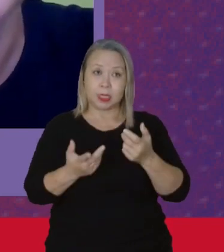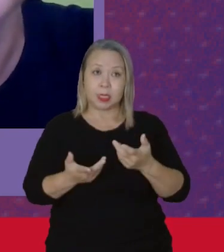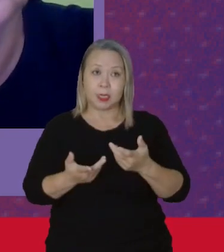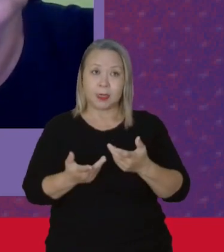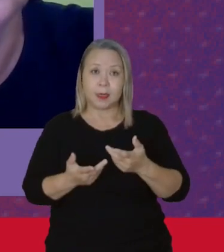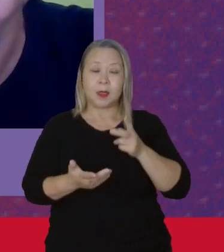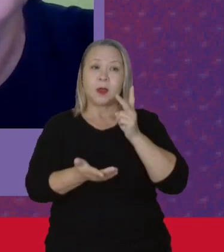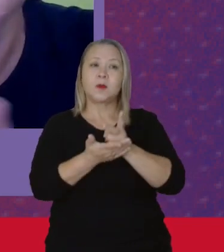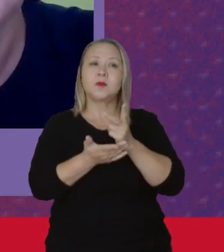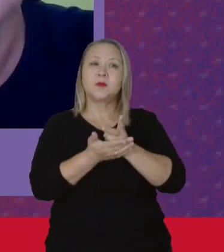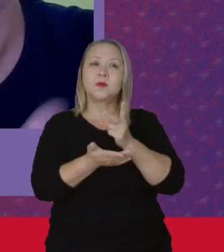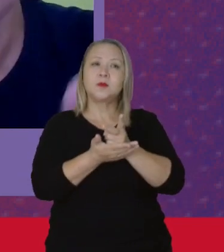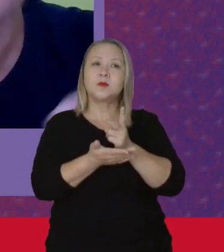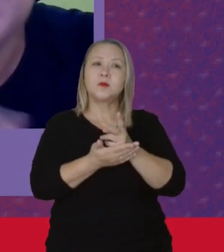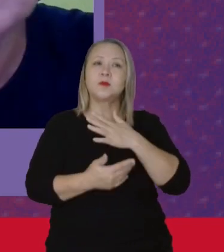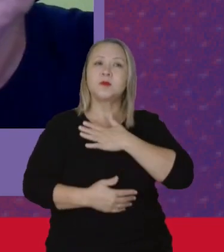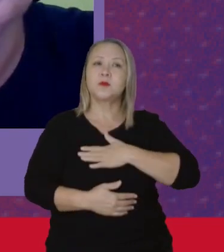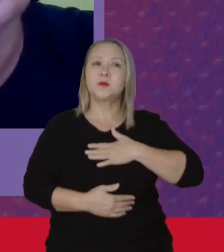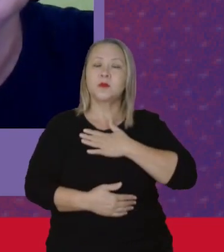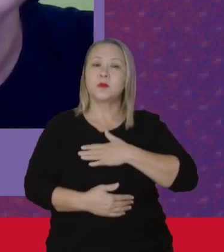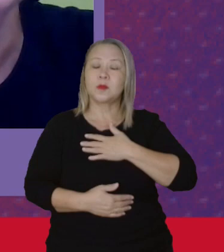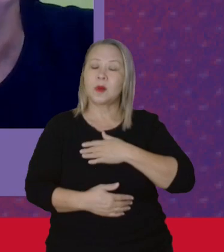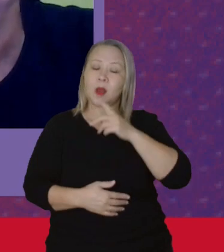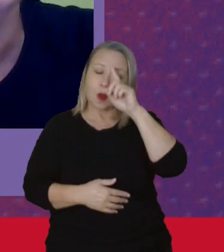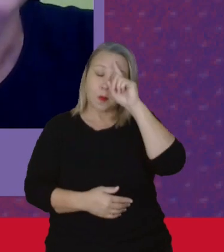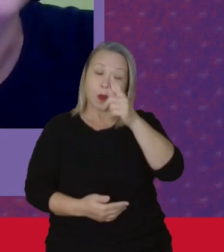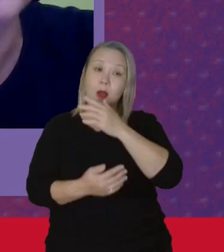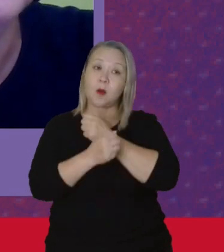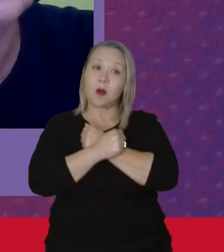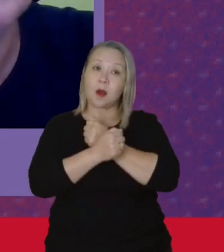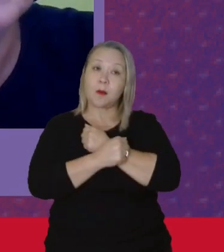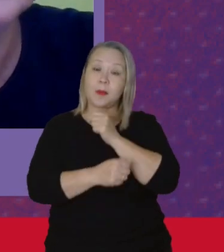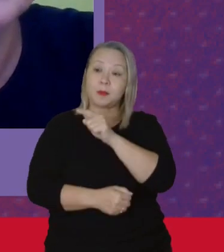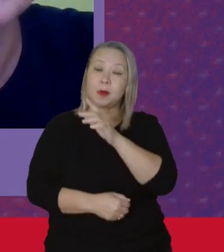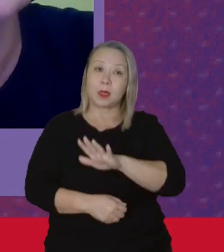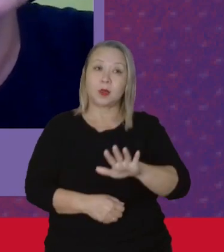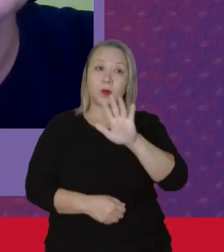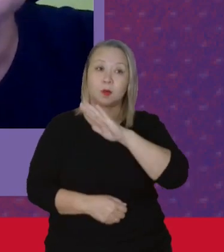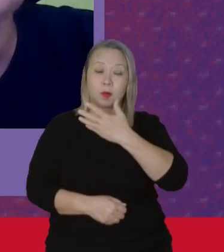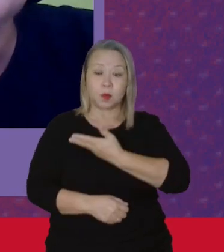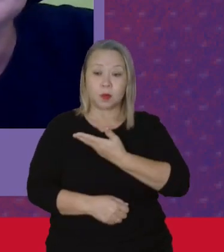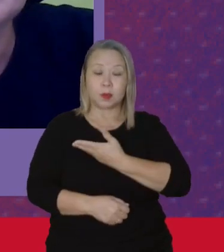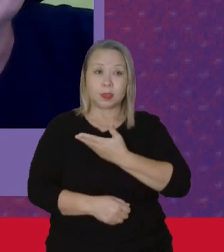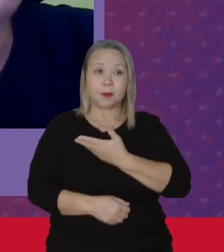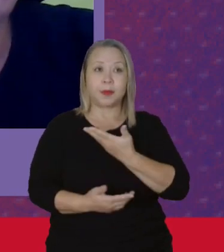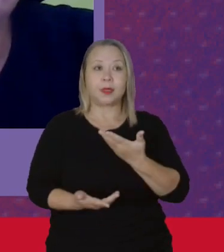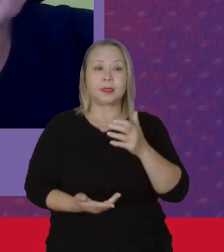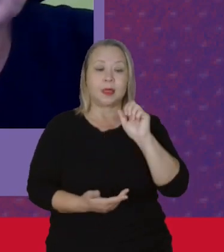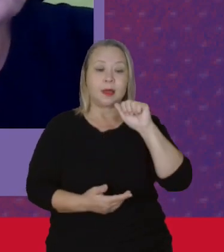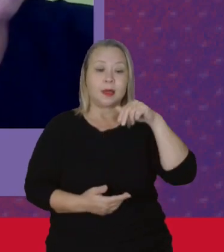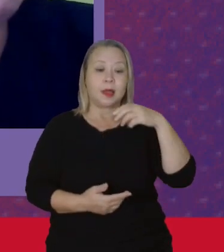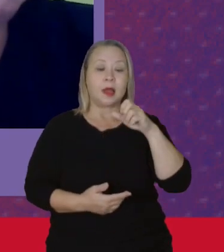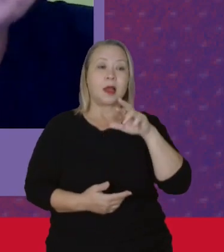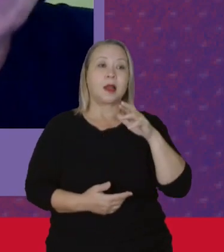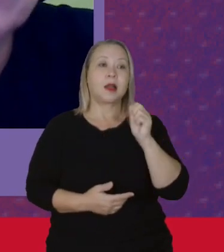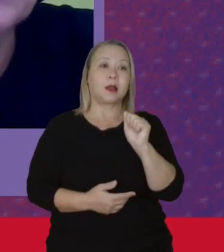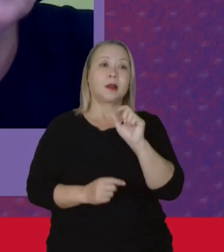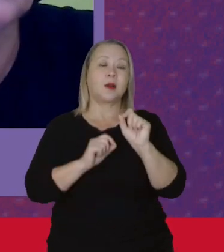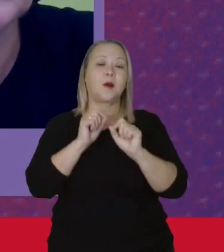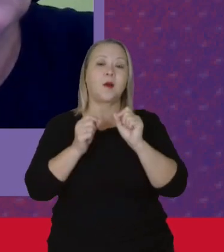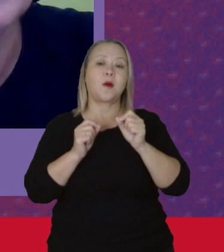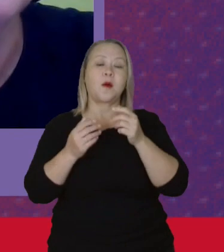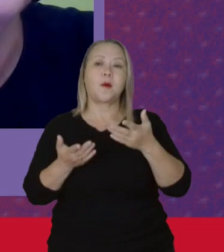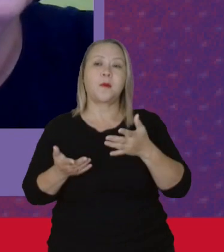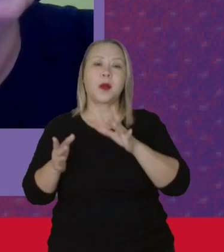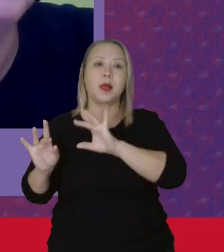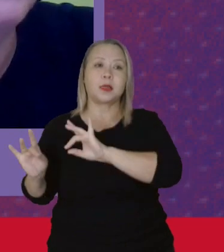sempre gostei, eu queria mandar assim, um abraço para ela, né, para todas as amigas da ANTRA, pela passagem